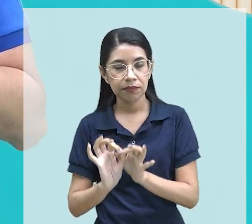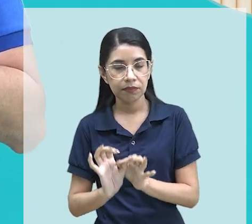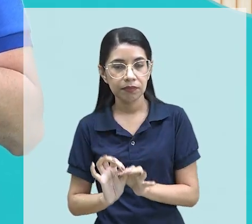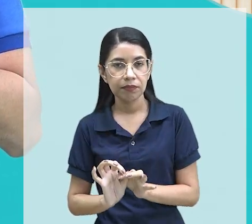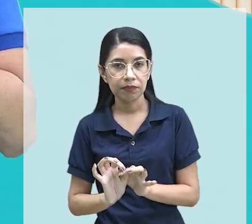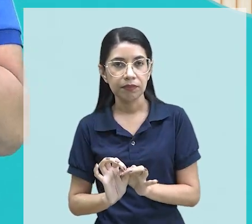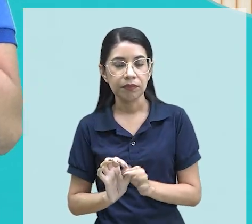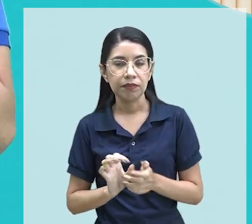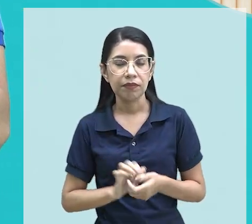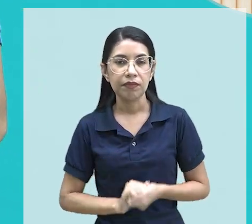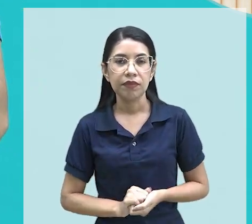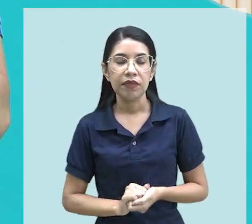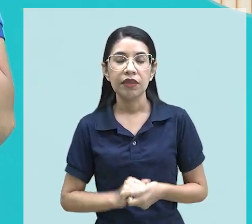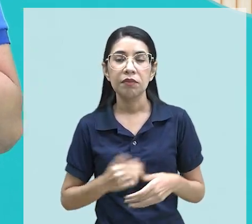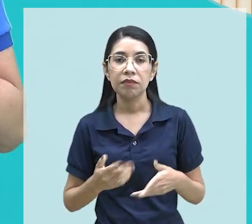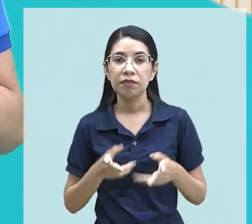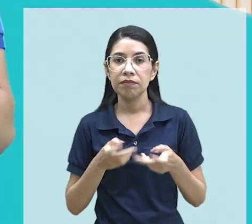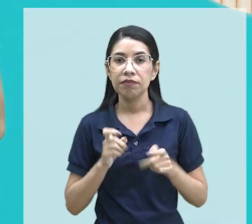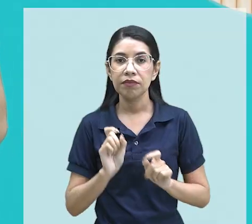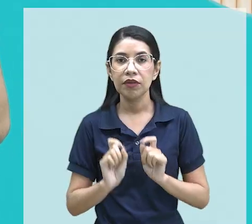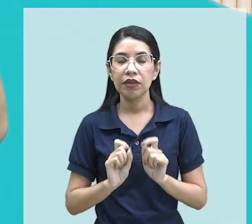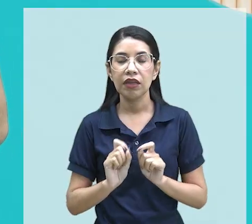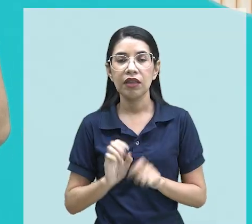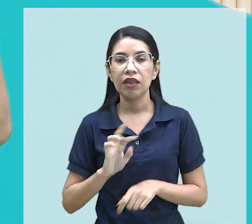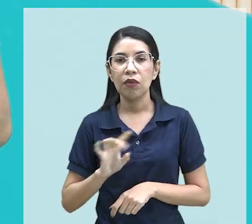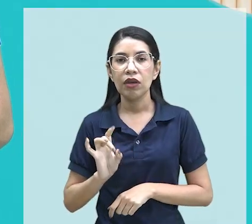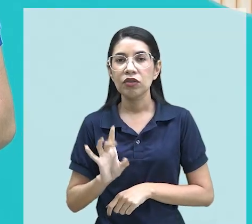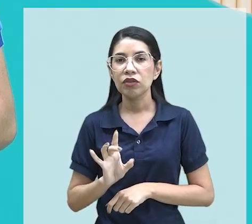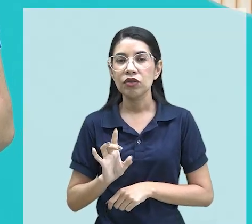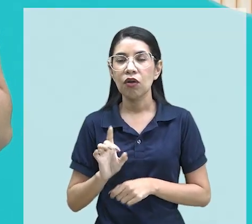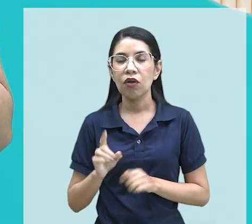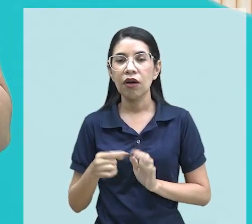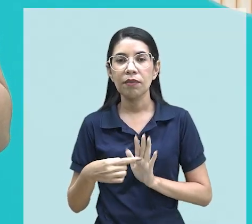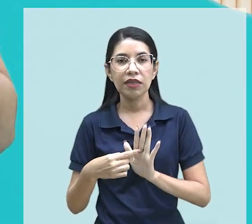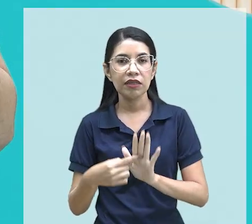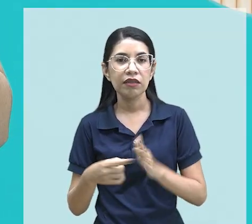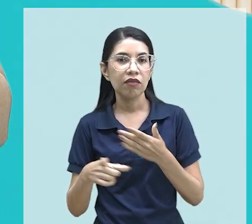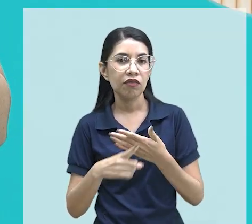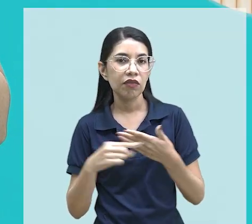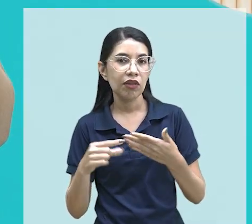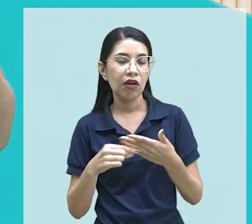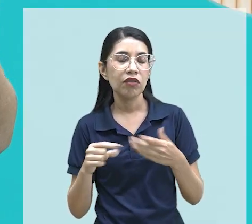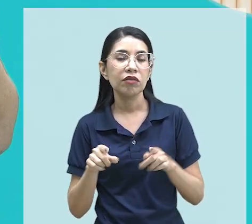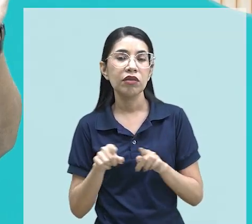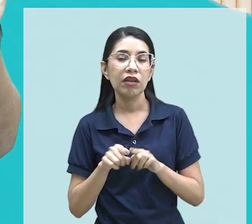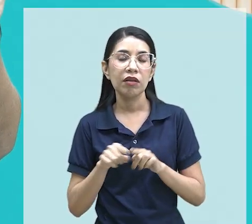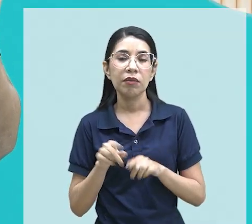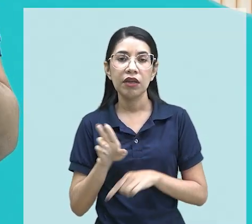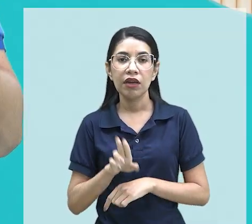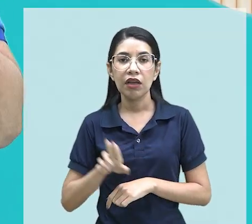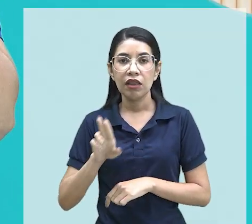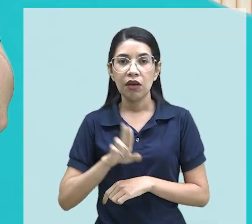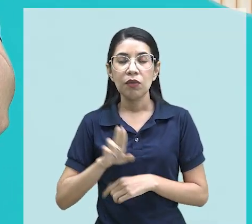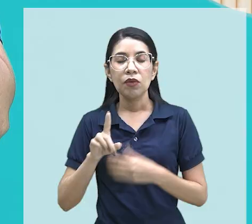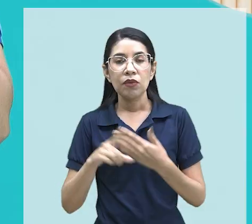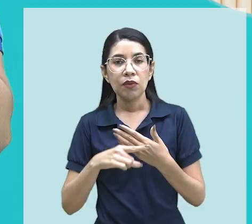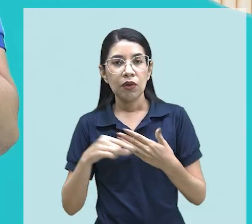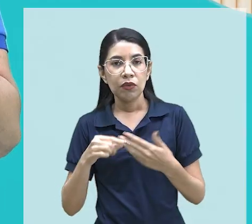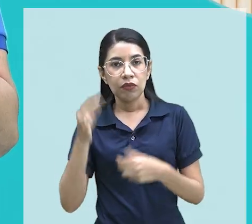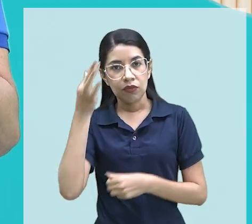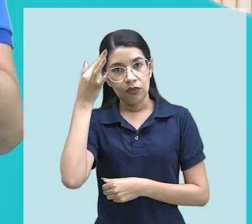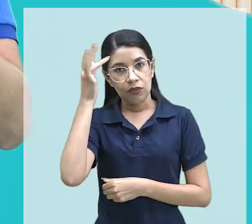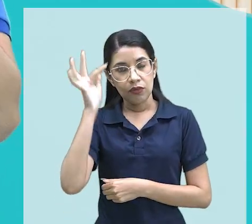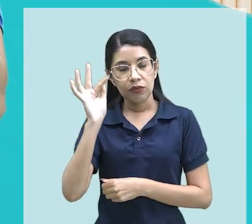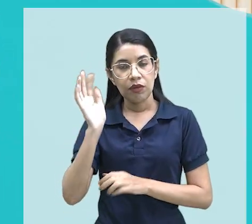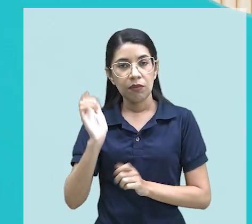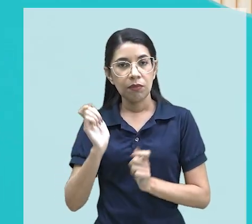essas partes. Olha só, percebam que ela não apenas cita o filósofo, ela o quê? Ela usa, né, esse filósofo para